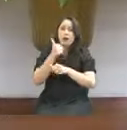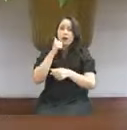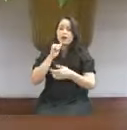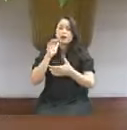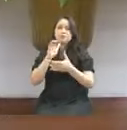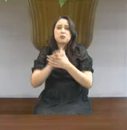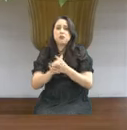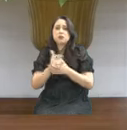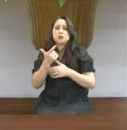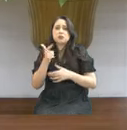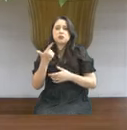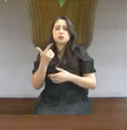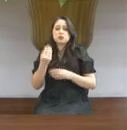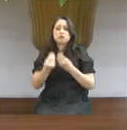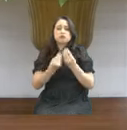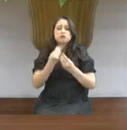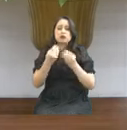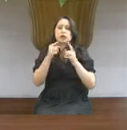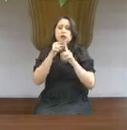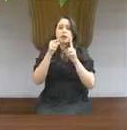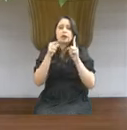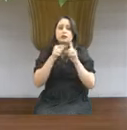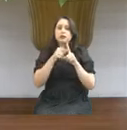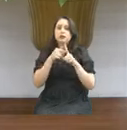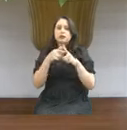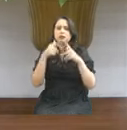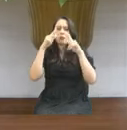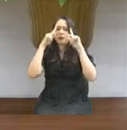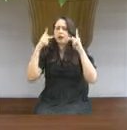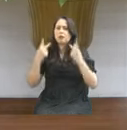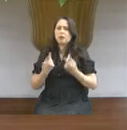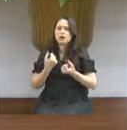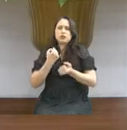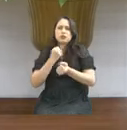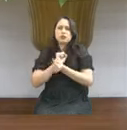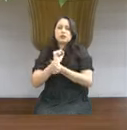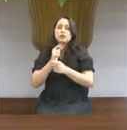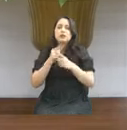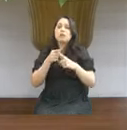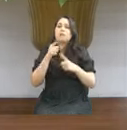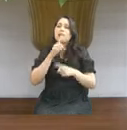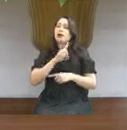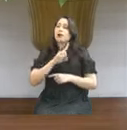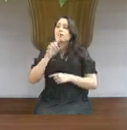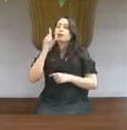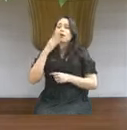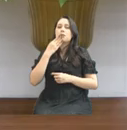Humanamente falando, já estava podre. Mas